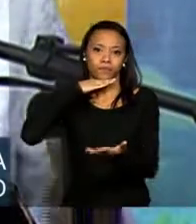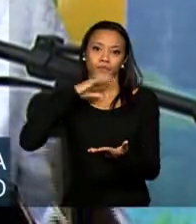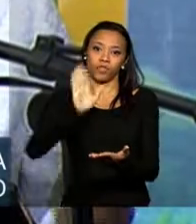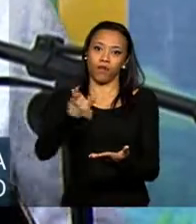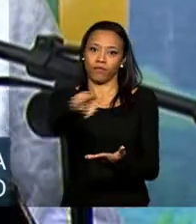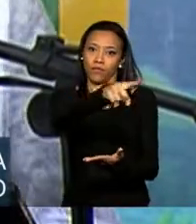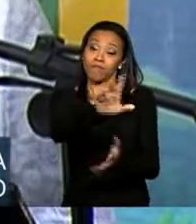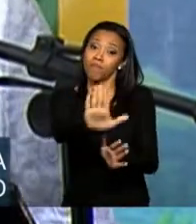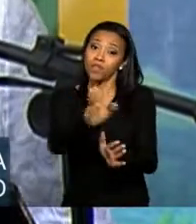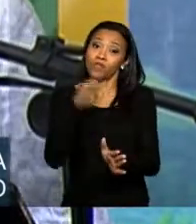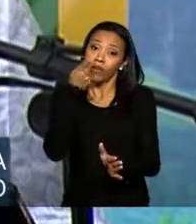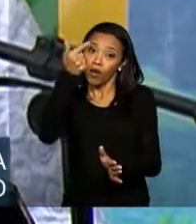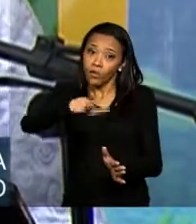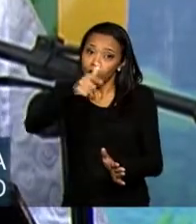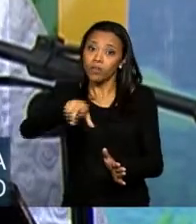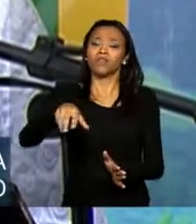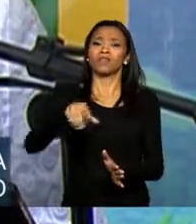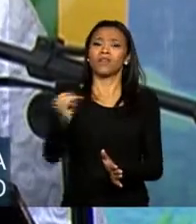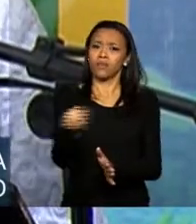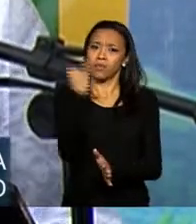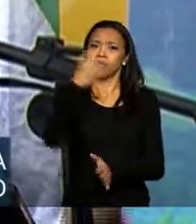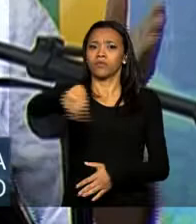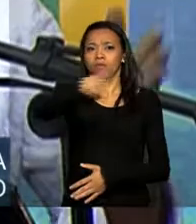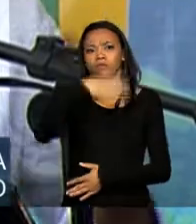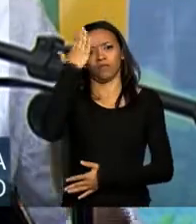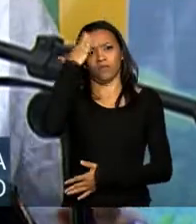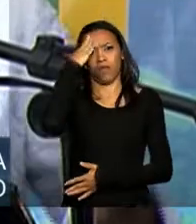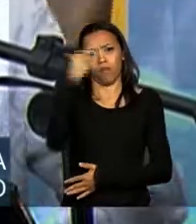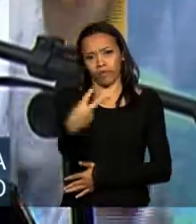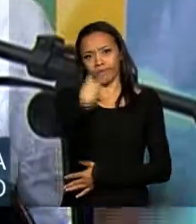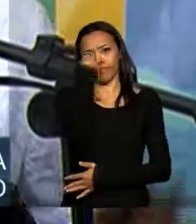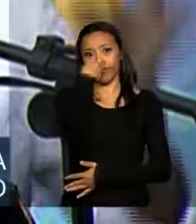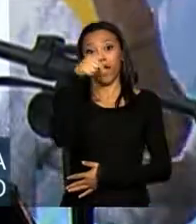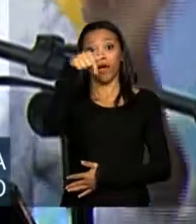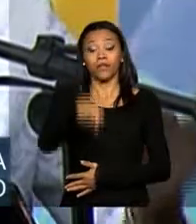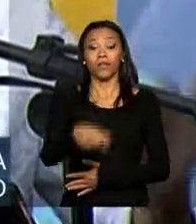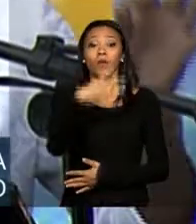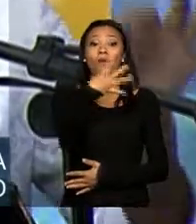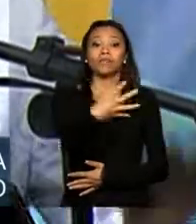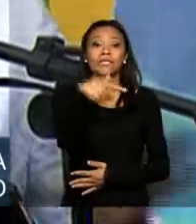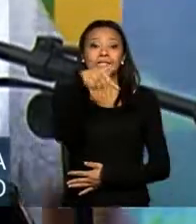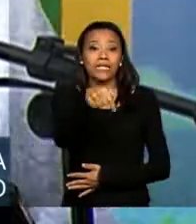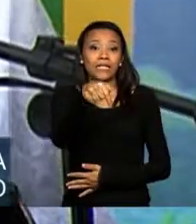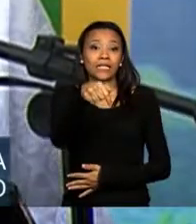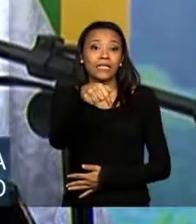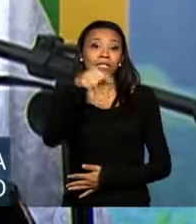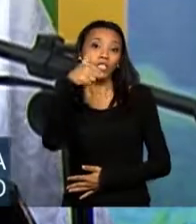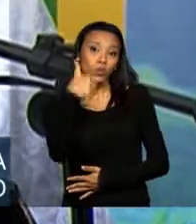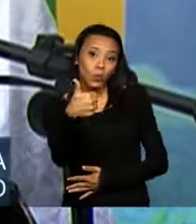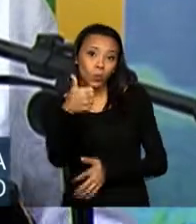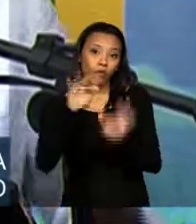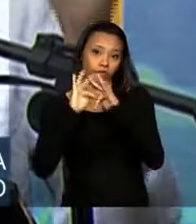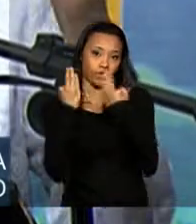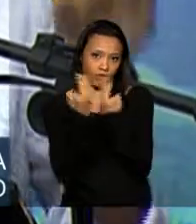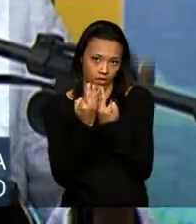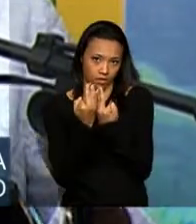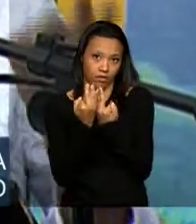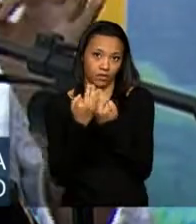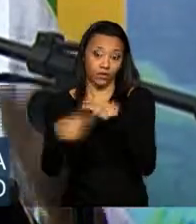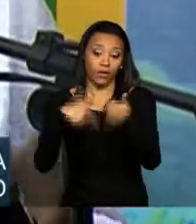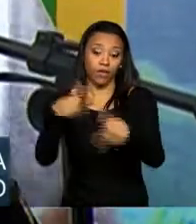é muito importante que todos saibam aqui tem 470 em uma famílias